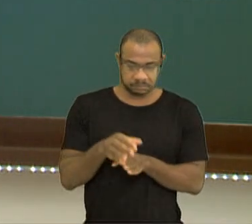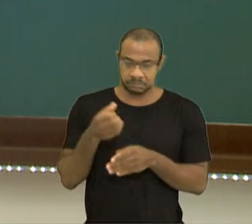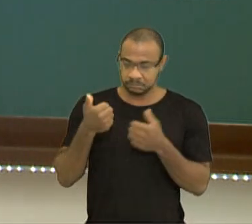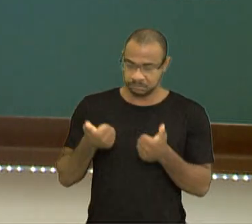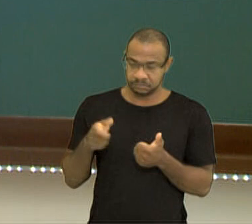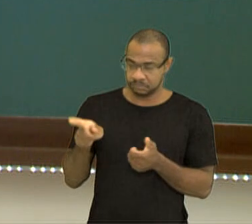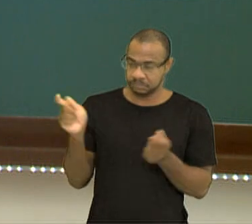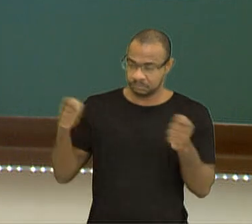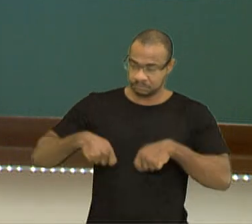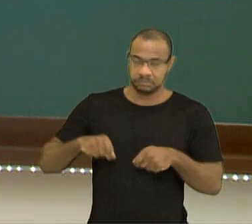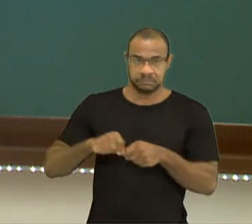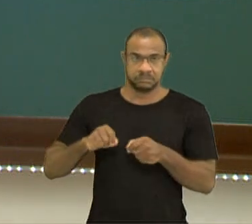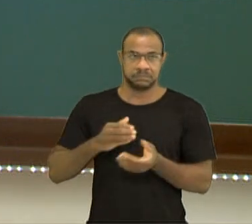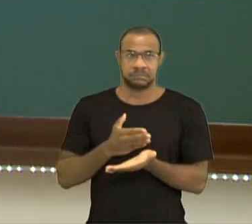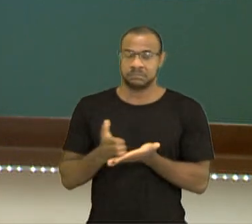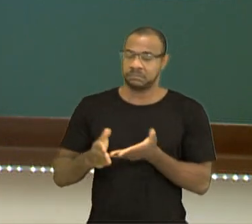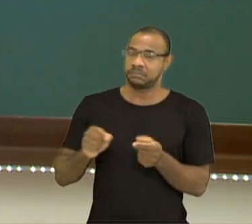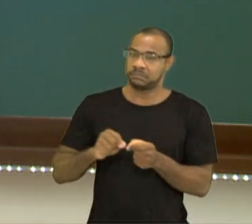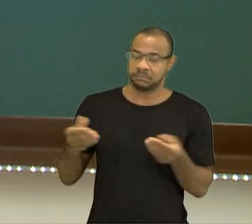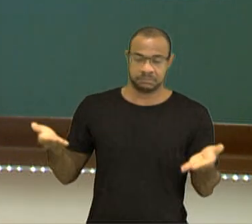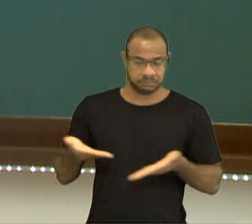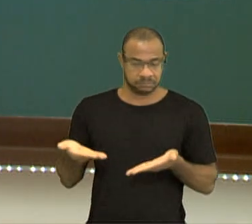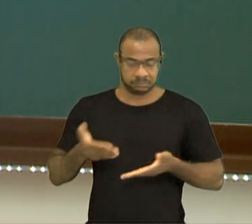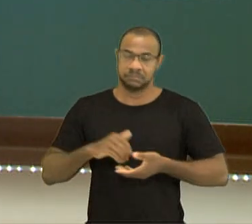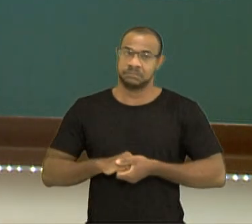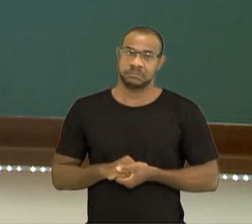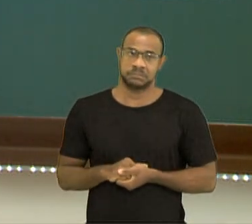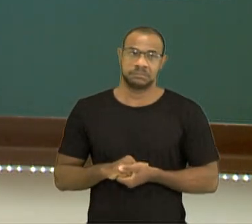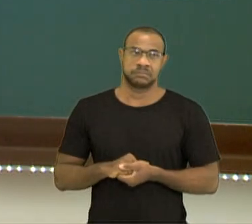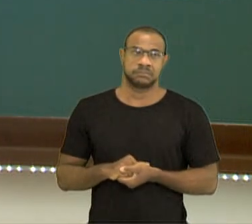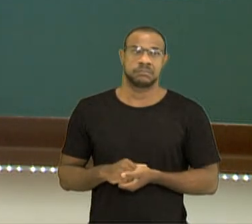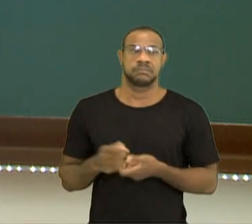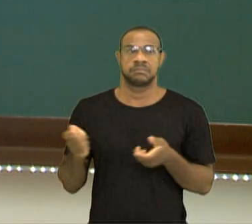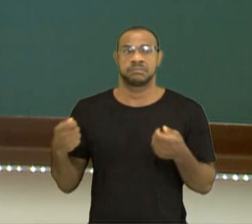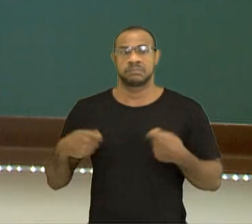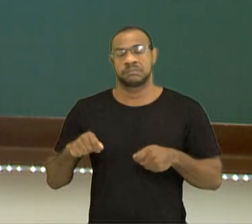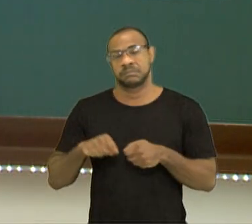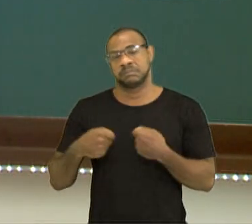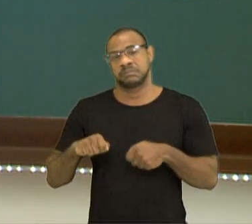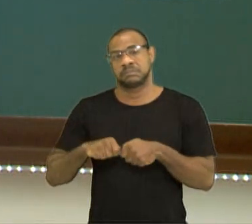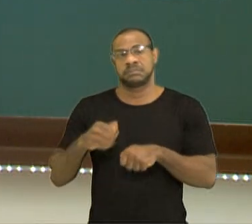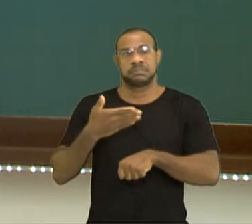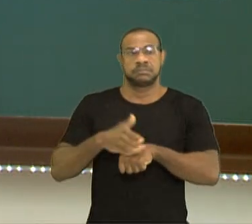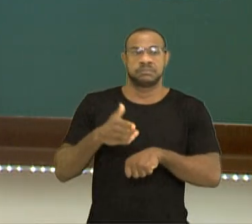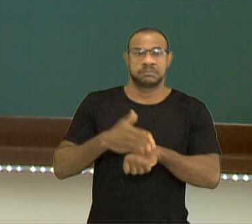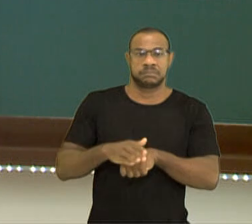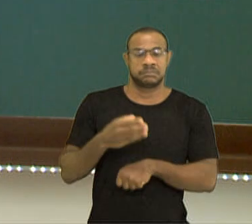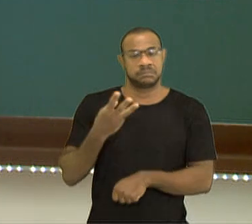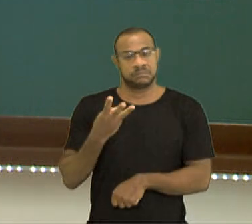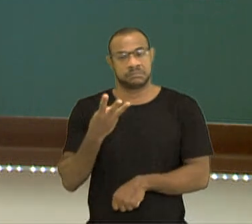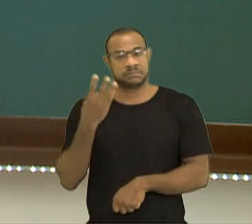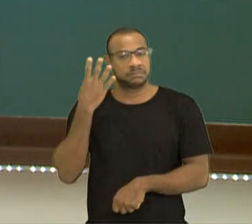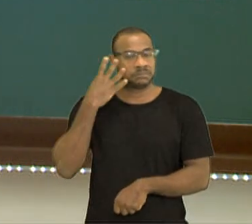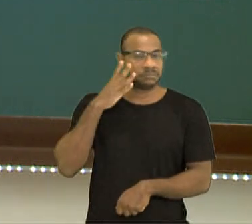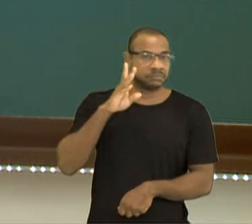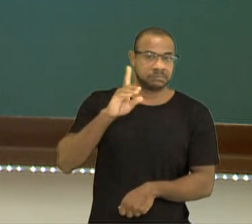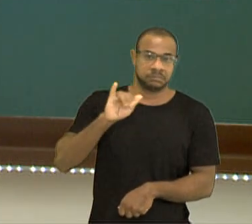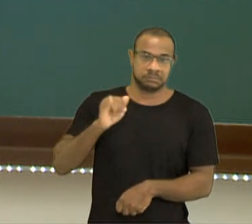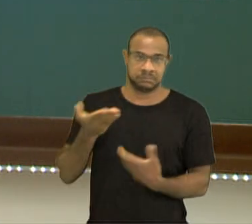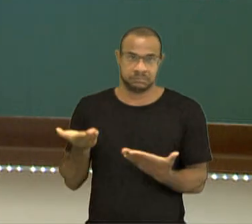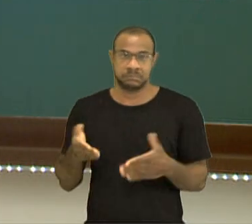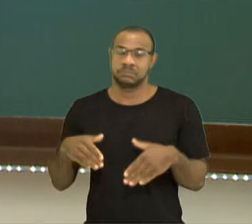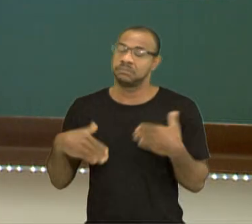seria capaz de começar a sua aventura agora. Você terá que fazer um curso de 3 ou 4 dias e